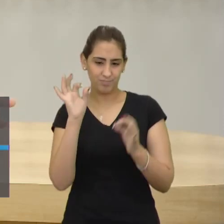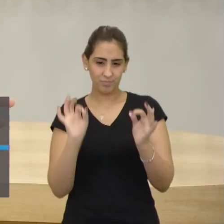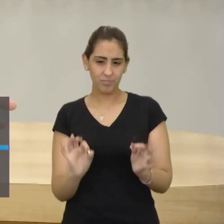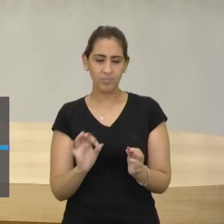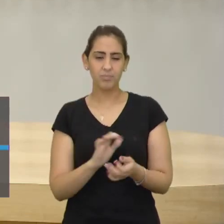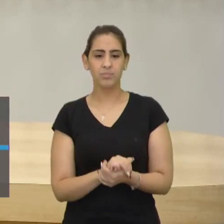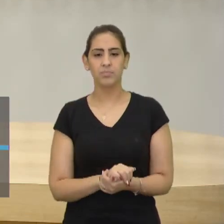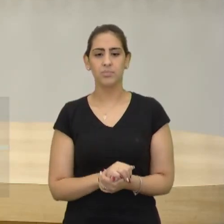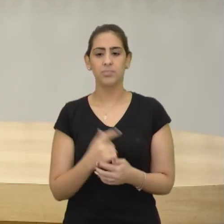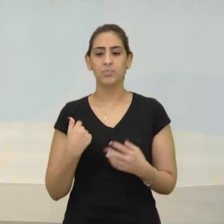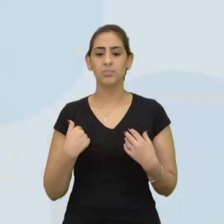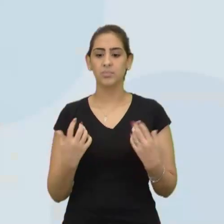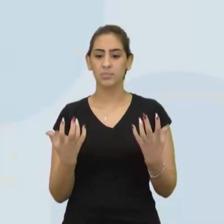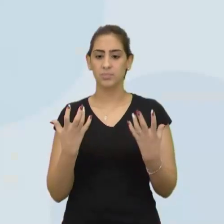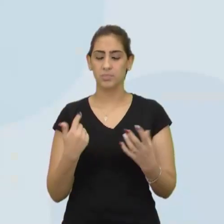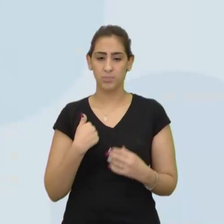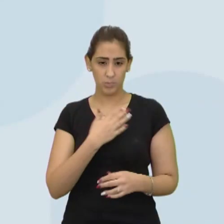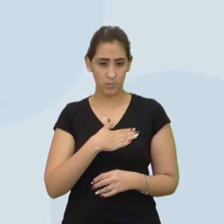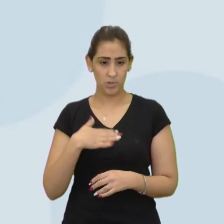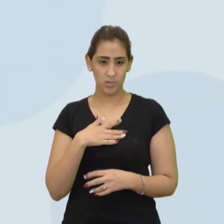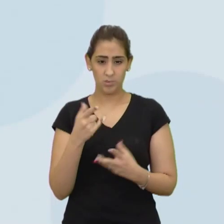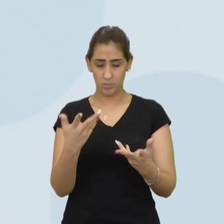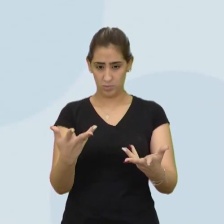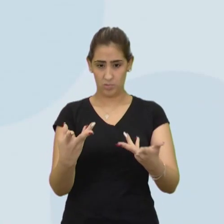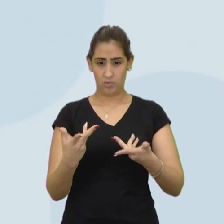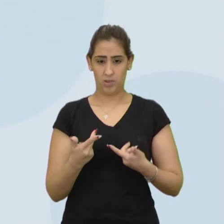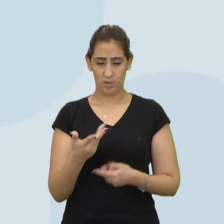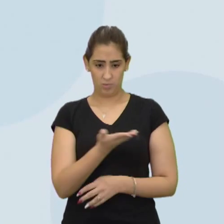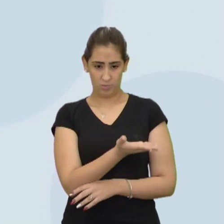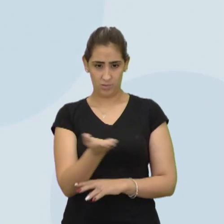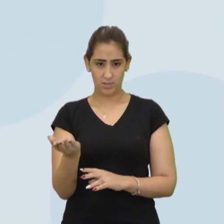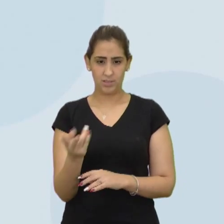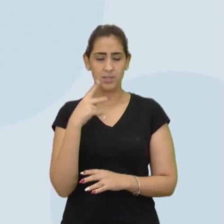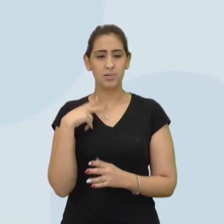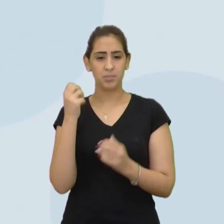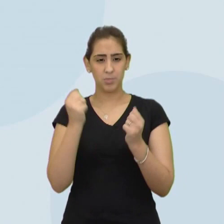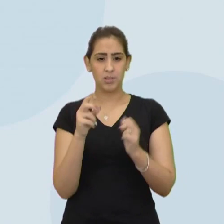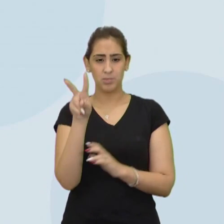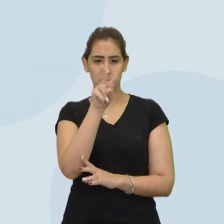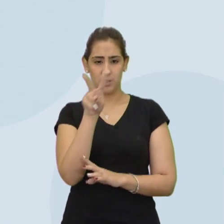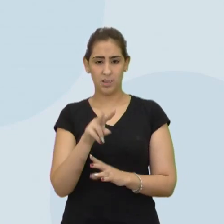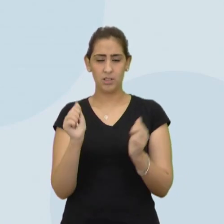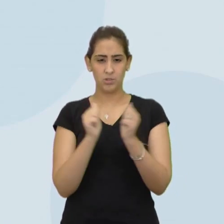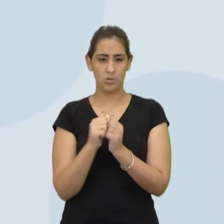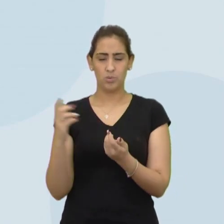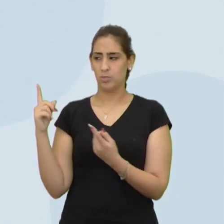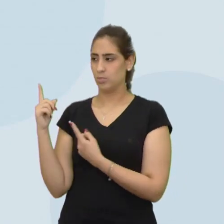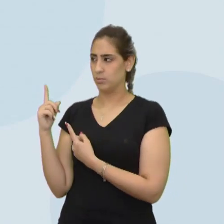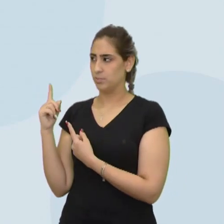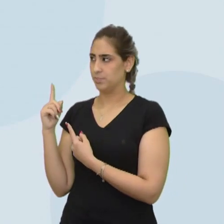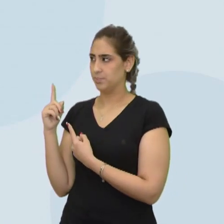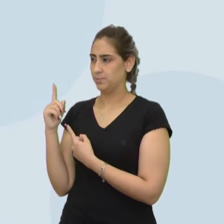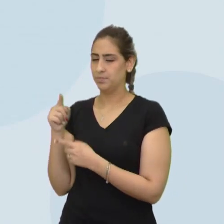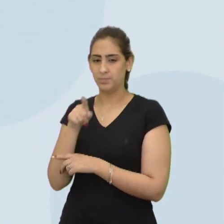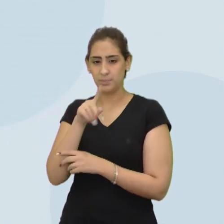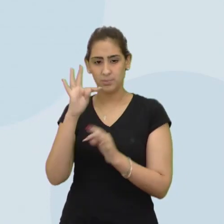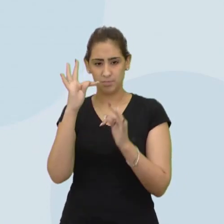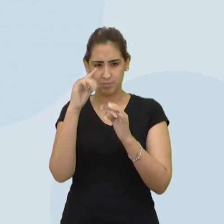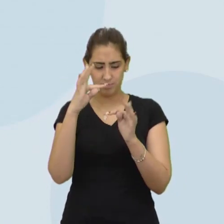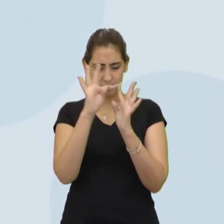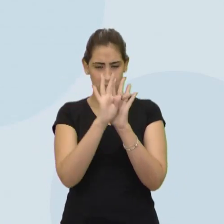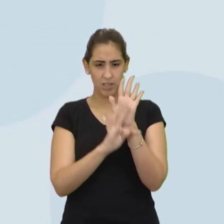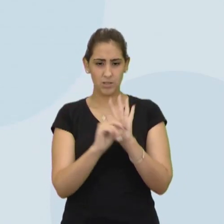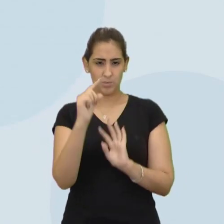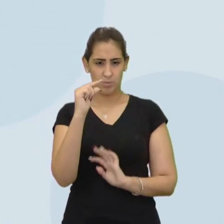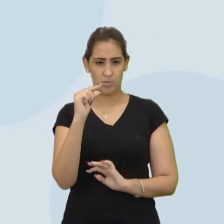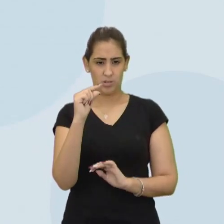aí, eu gostaria de convidá-los, então, a que possamos ler juntos esse trechinho do